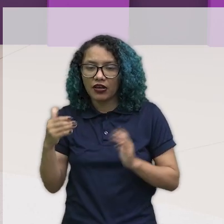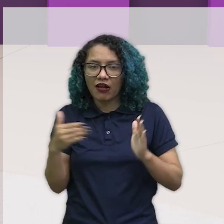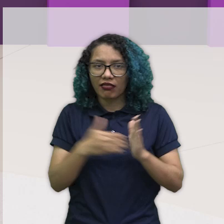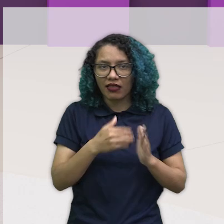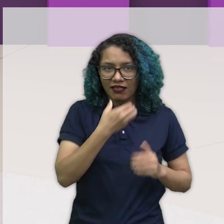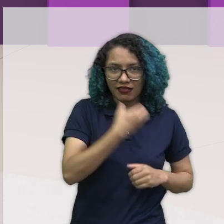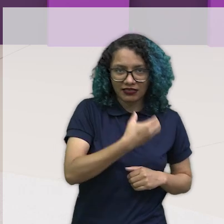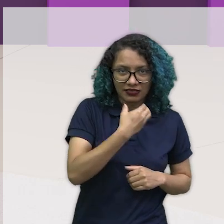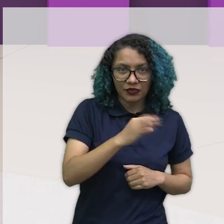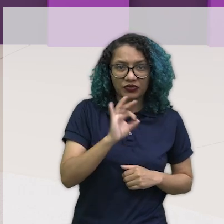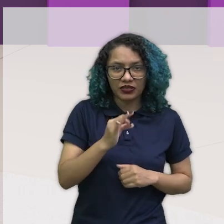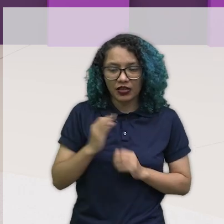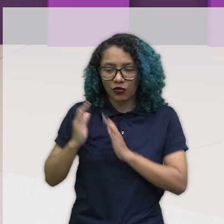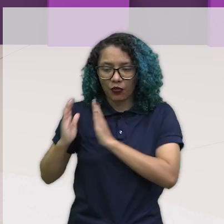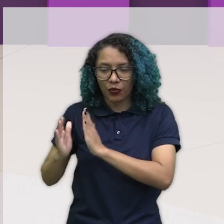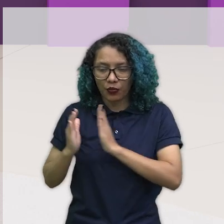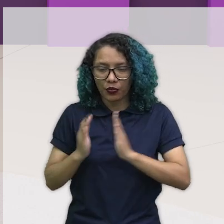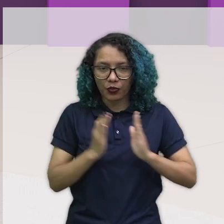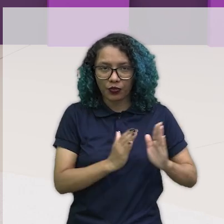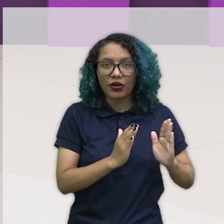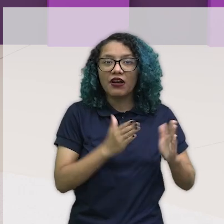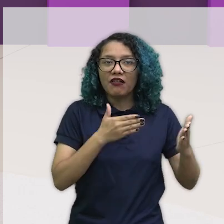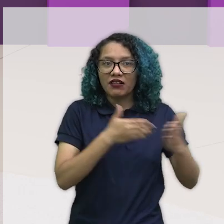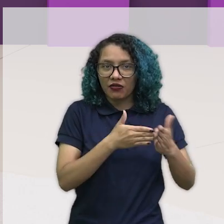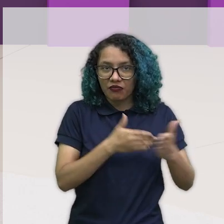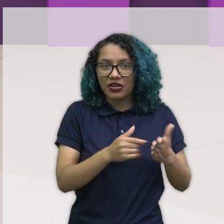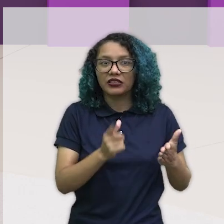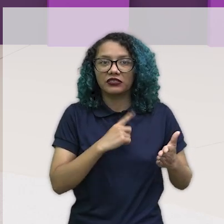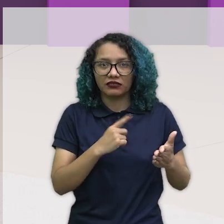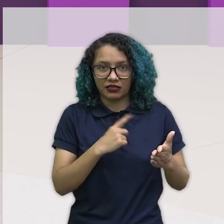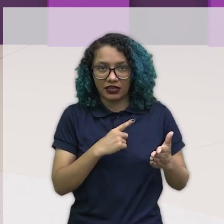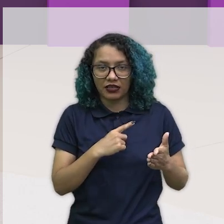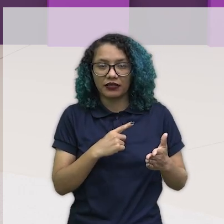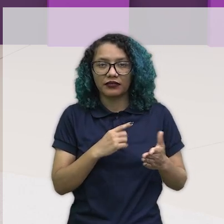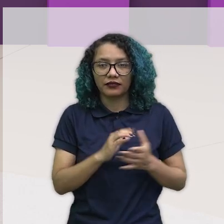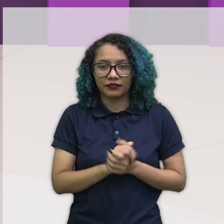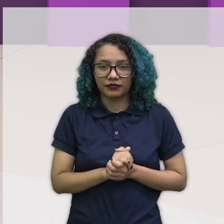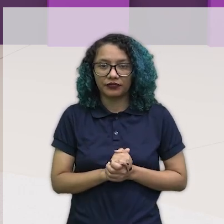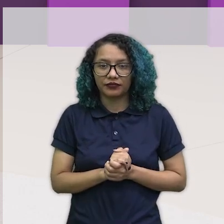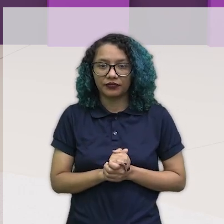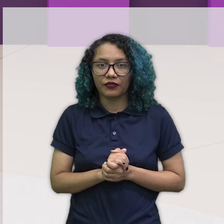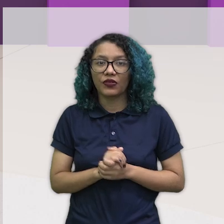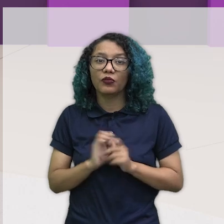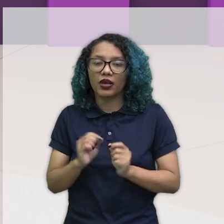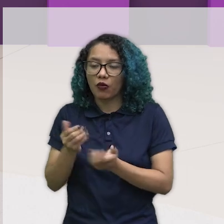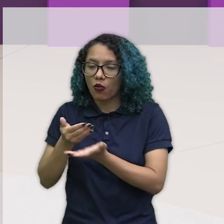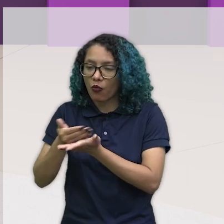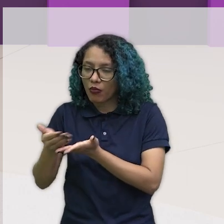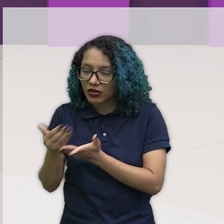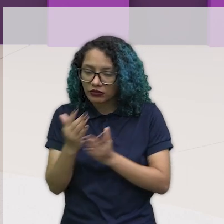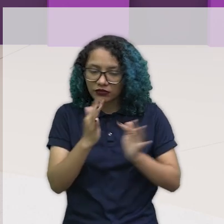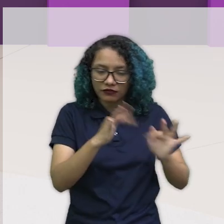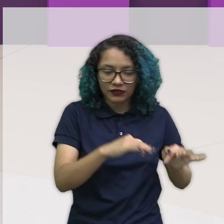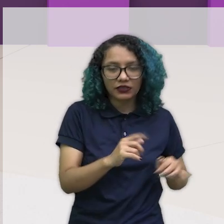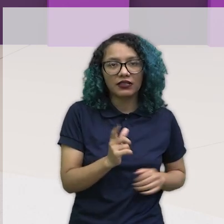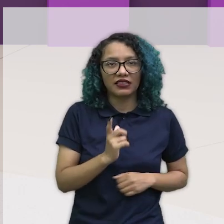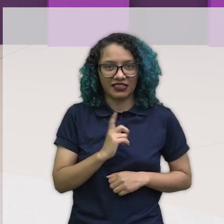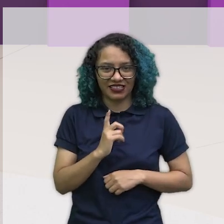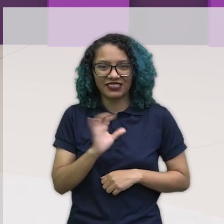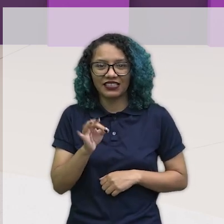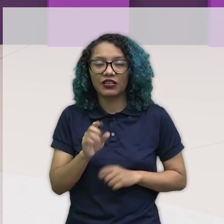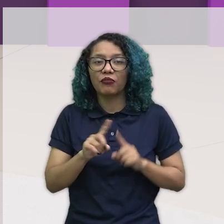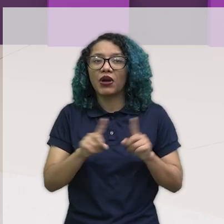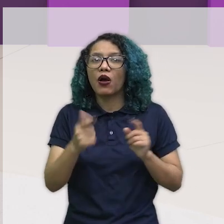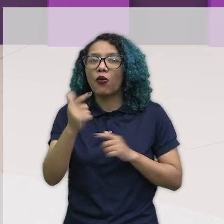nem menos. É uma sequência finita, né? Tem um intervalo, tem um começo e um fim, tá bom? E aí nós